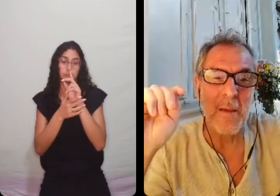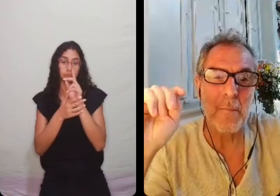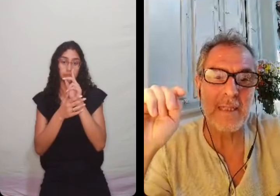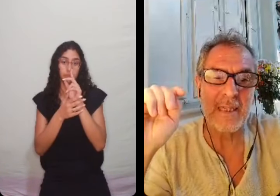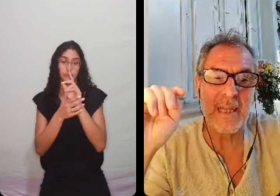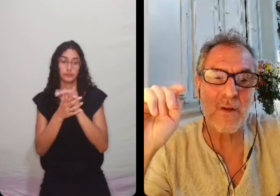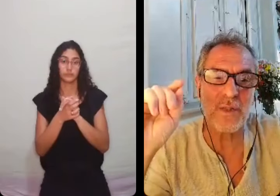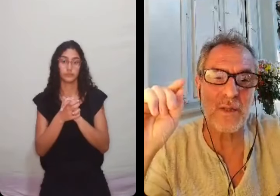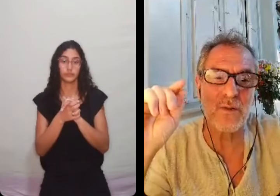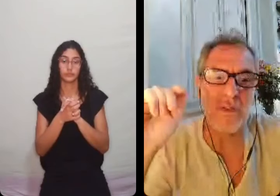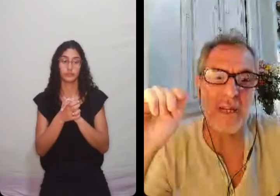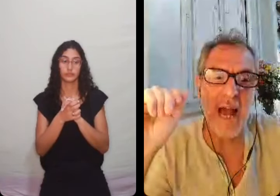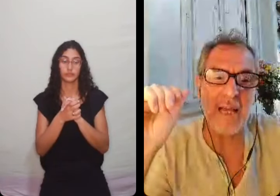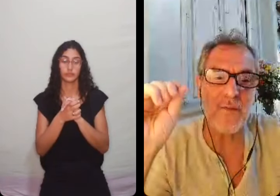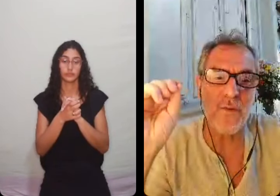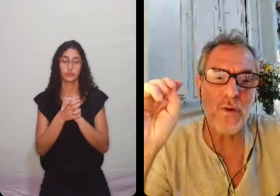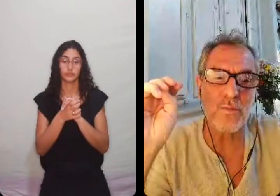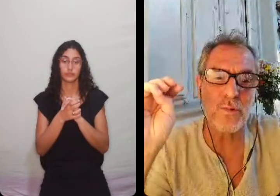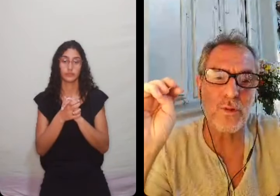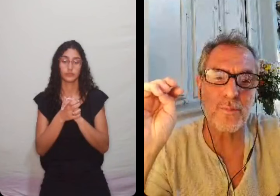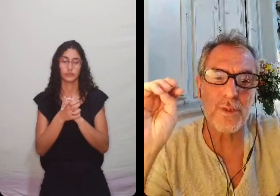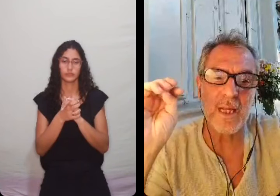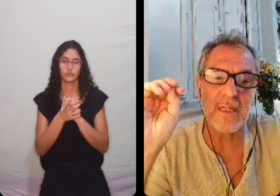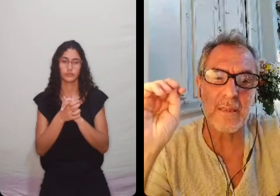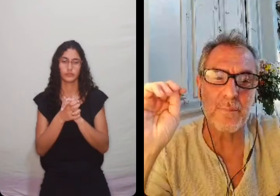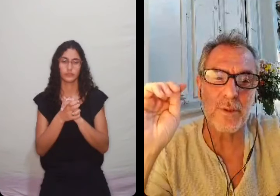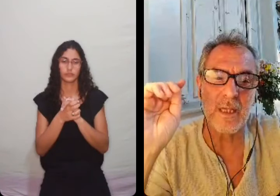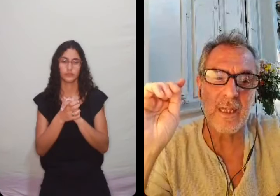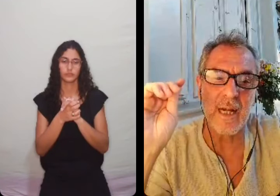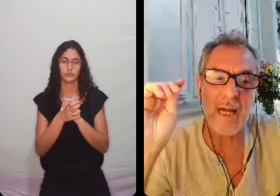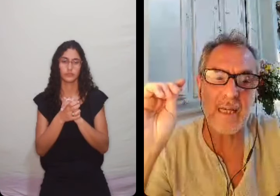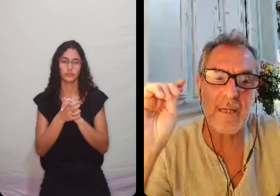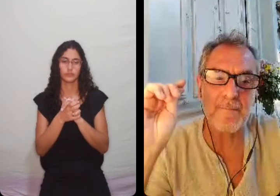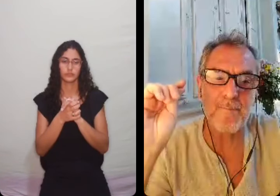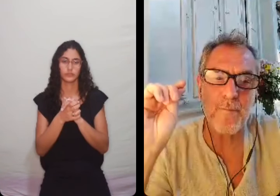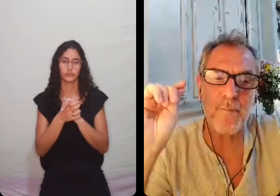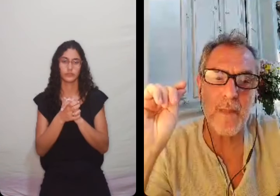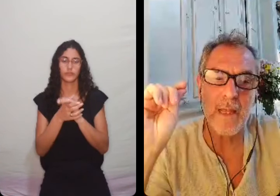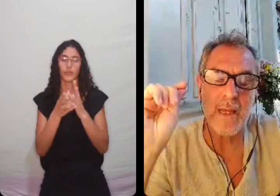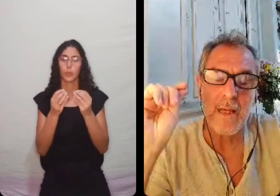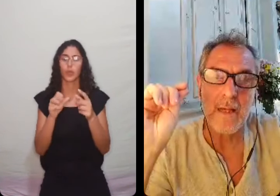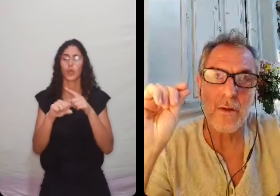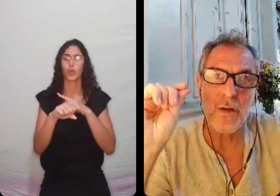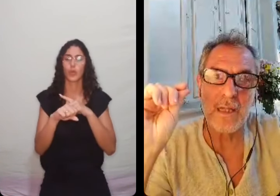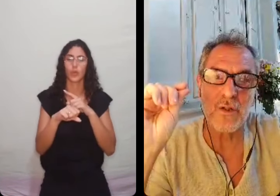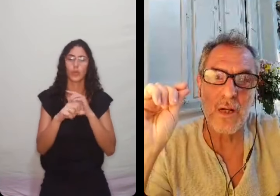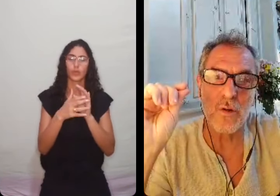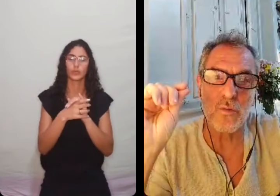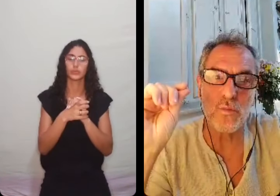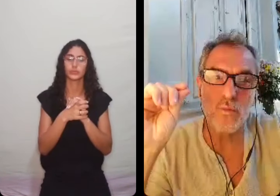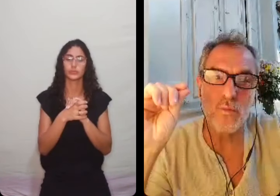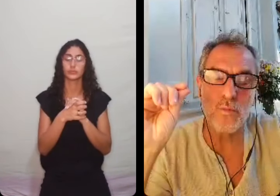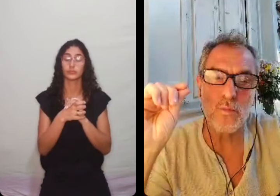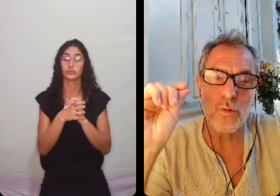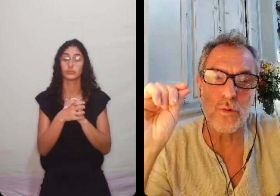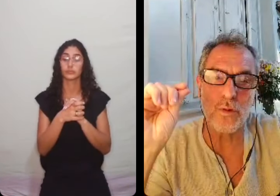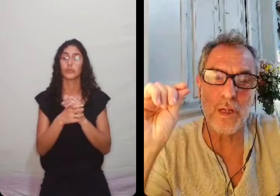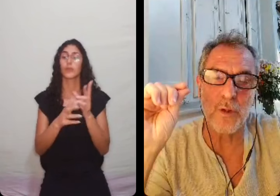Mas esta coisa com Krenak foi muito potente, porque Krenak nos relaciona com